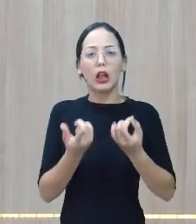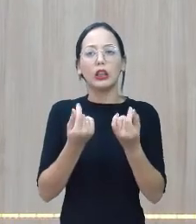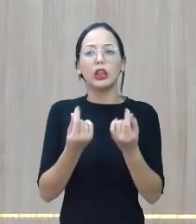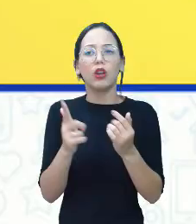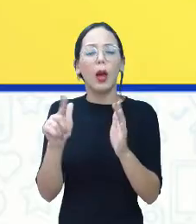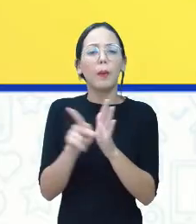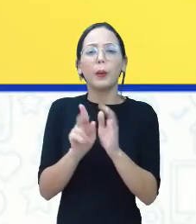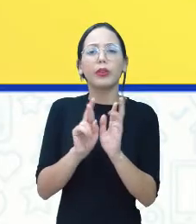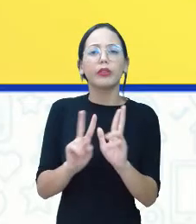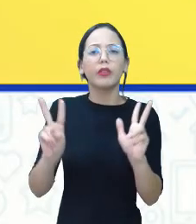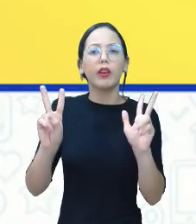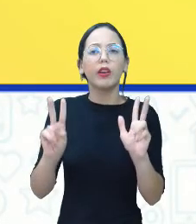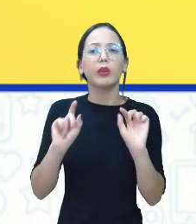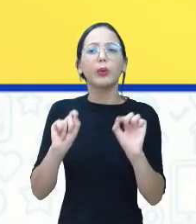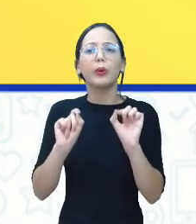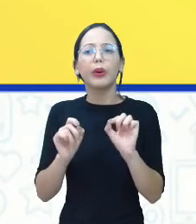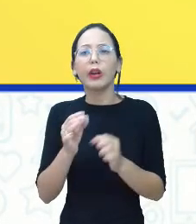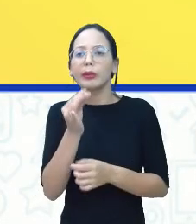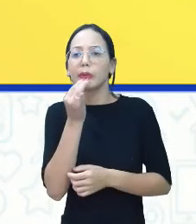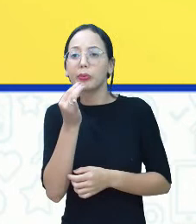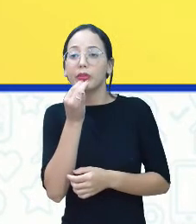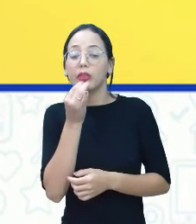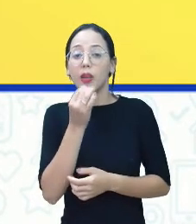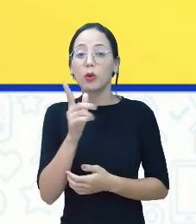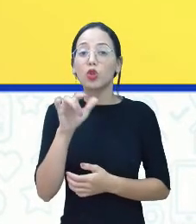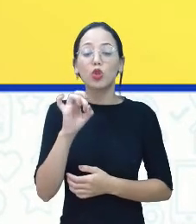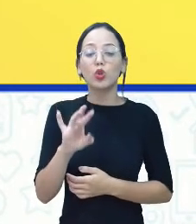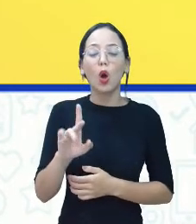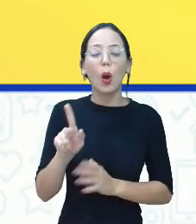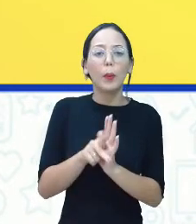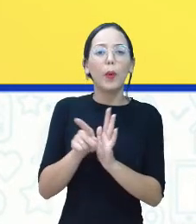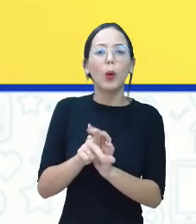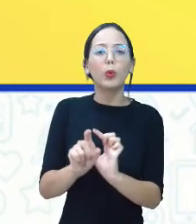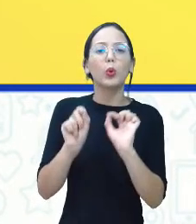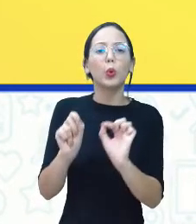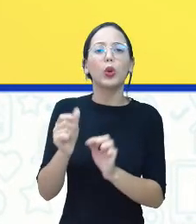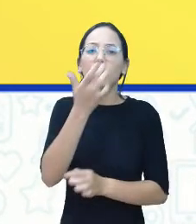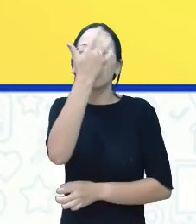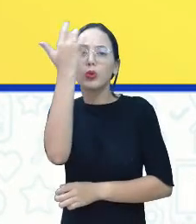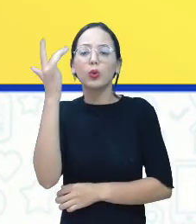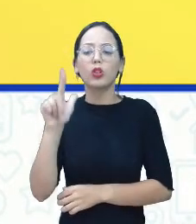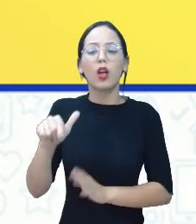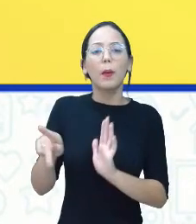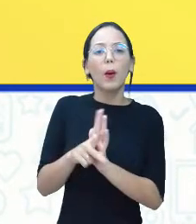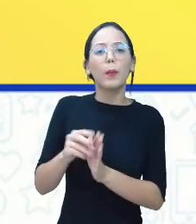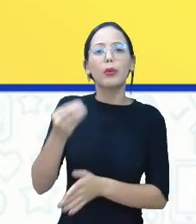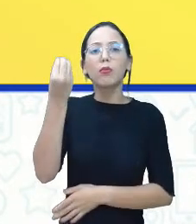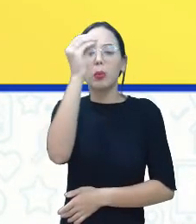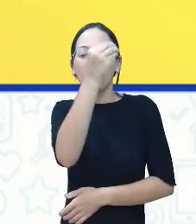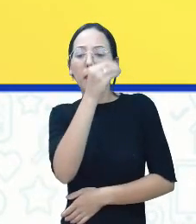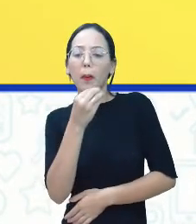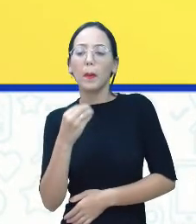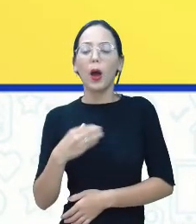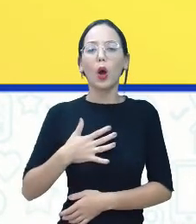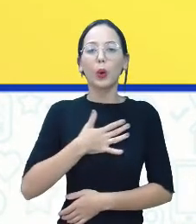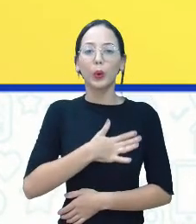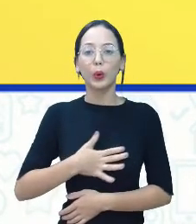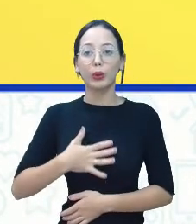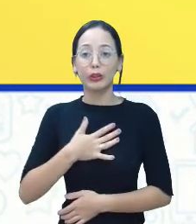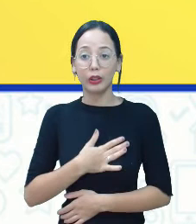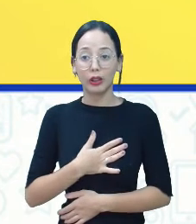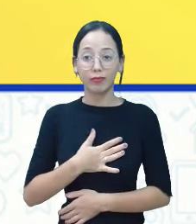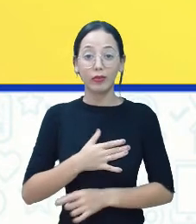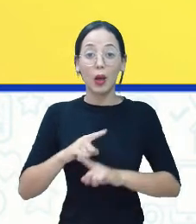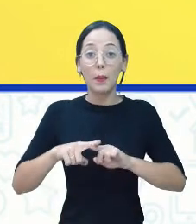restrita, ou seja, limitada apenas aos que são vaidosos, ou seja, nem todos